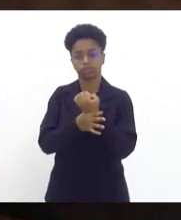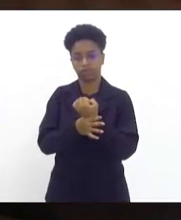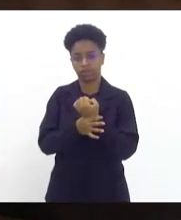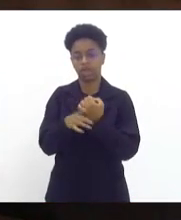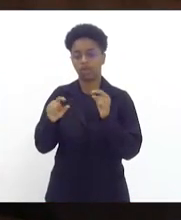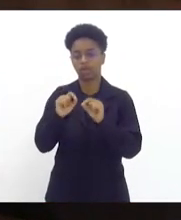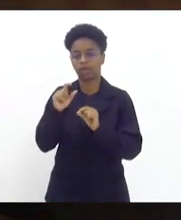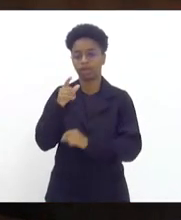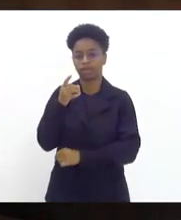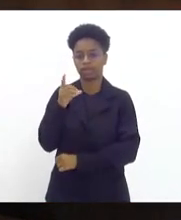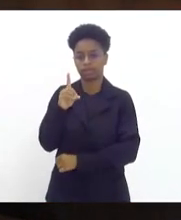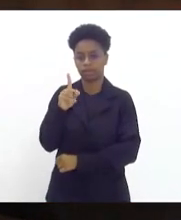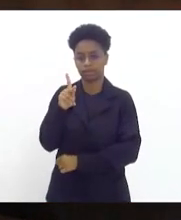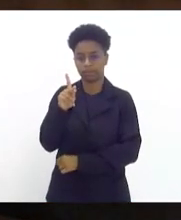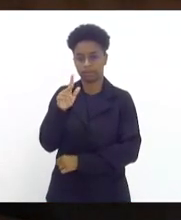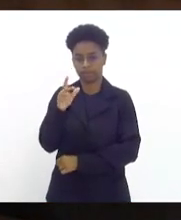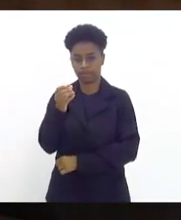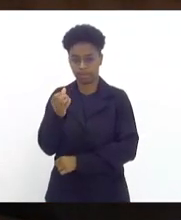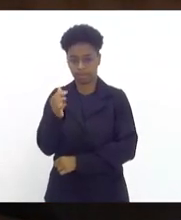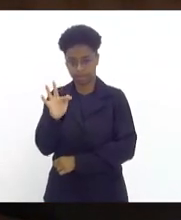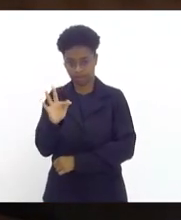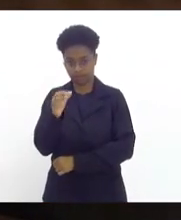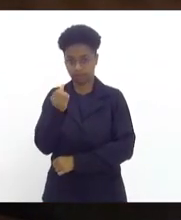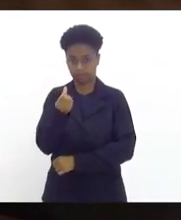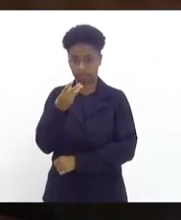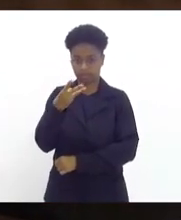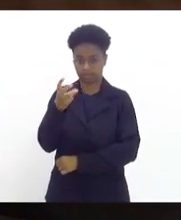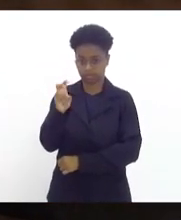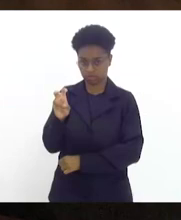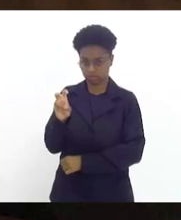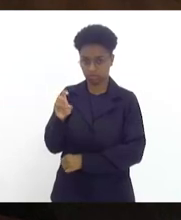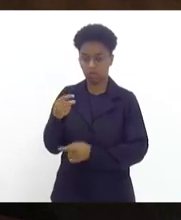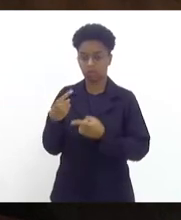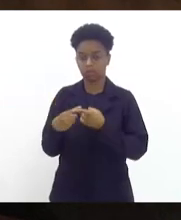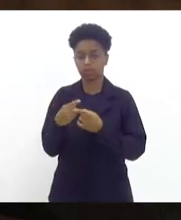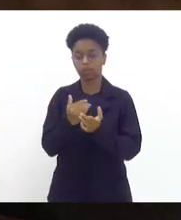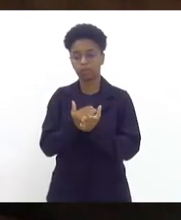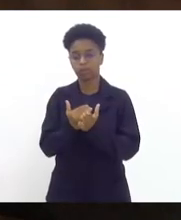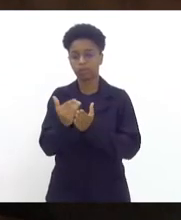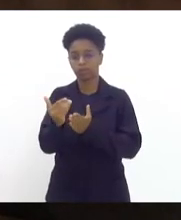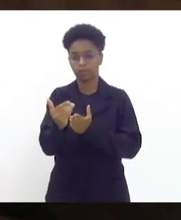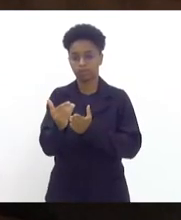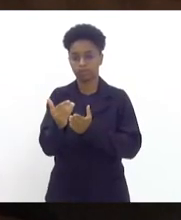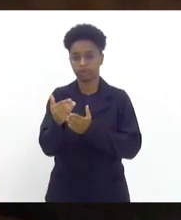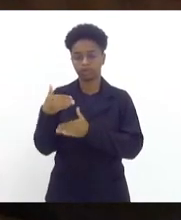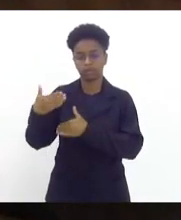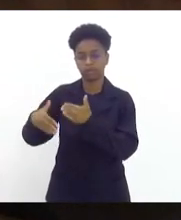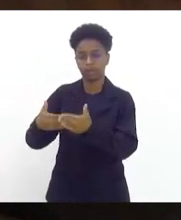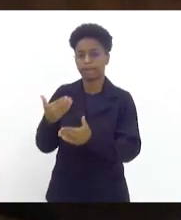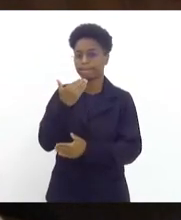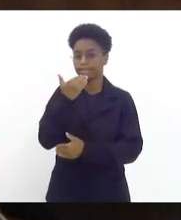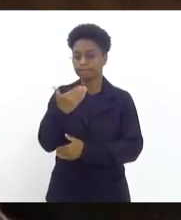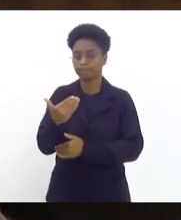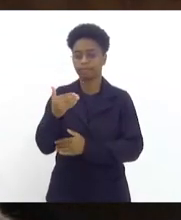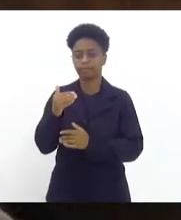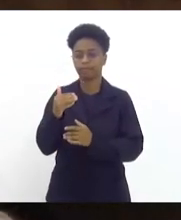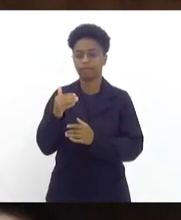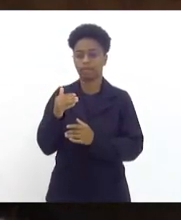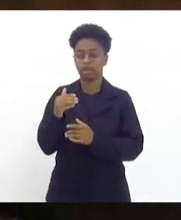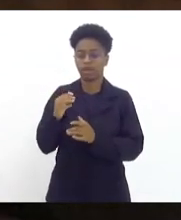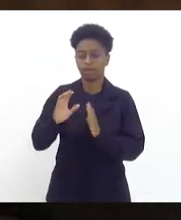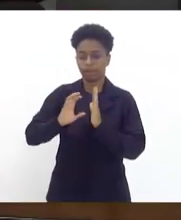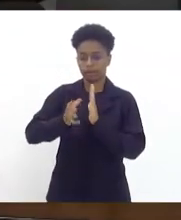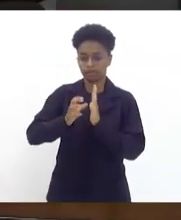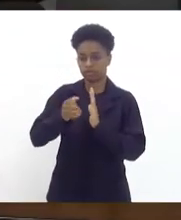dpf 65 a dpf 635 ela se inicia a partir de um pedido do partido socialista brasileiro